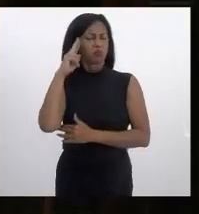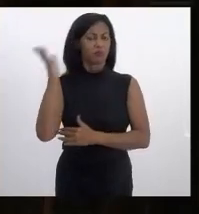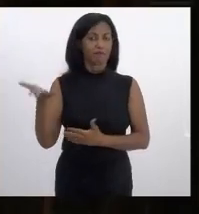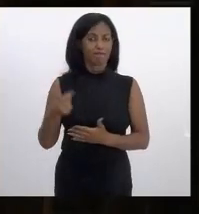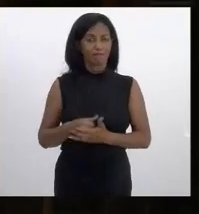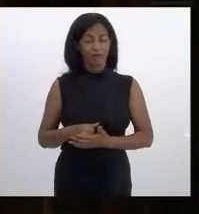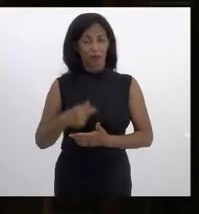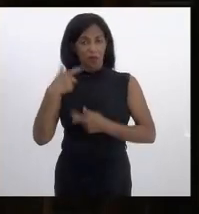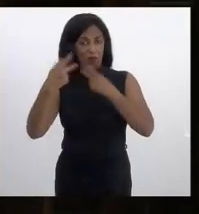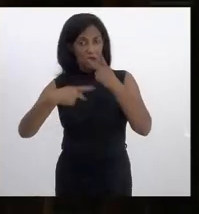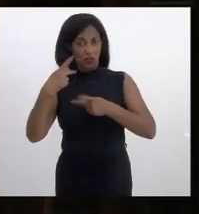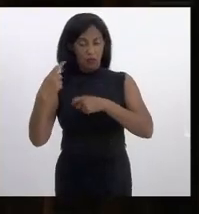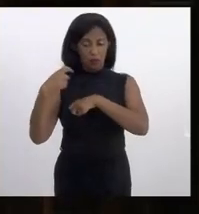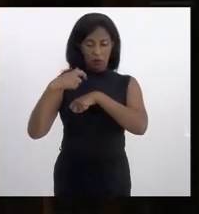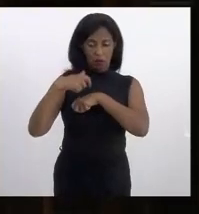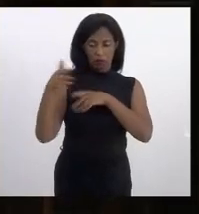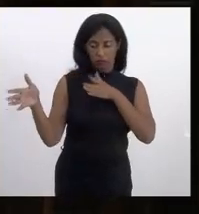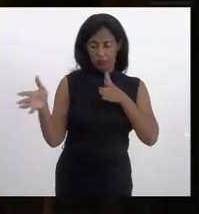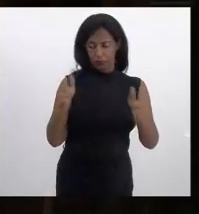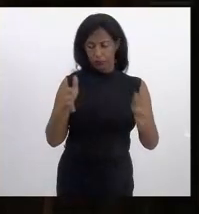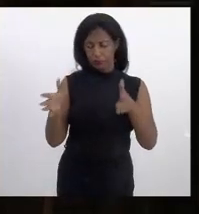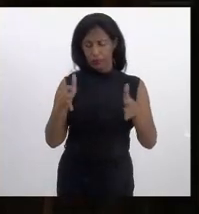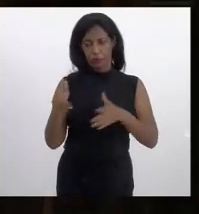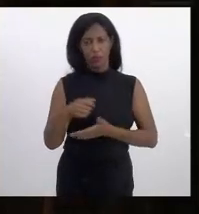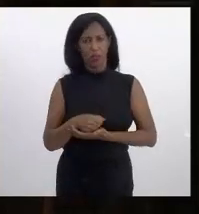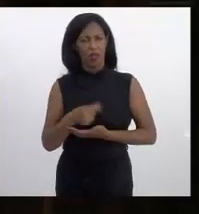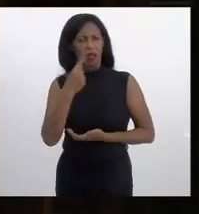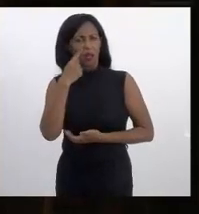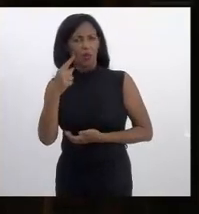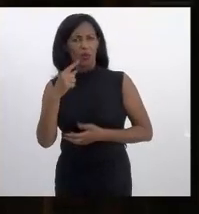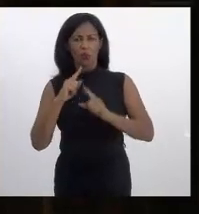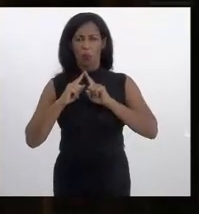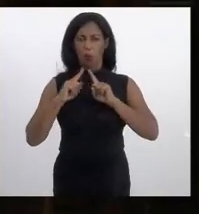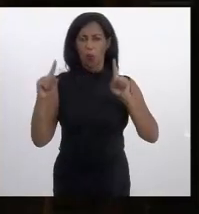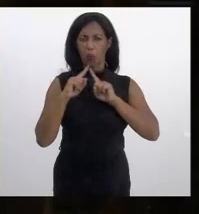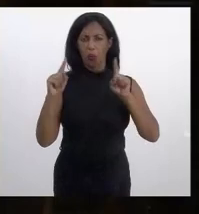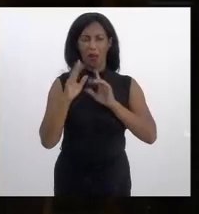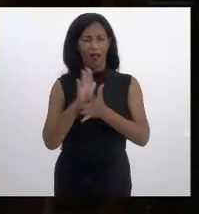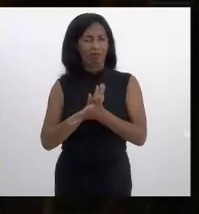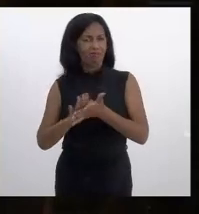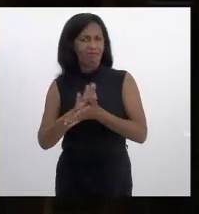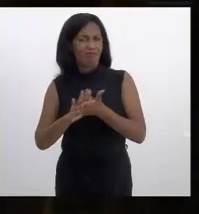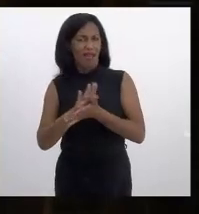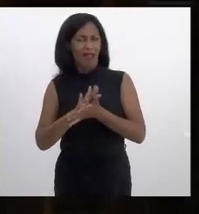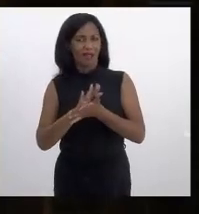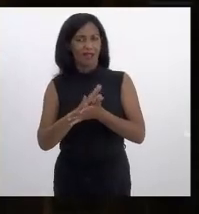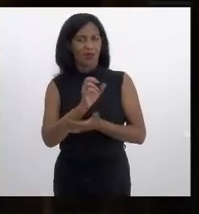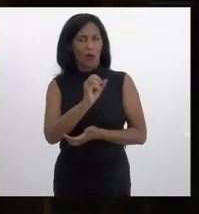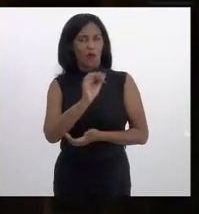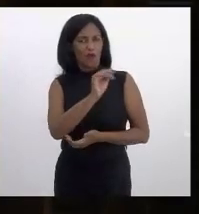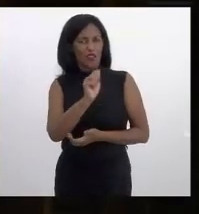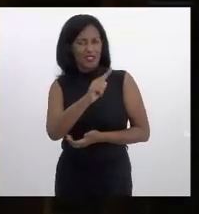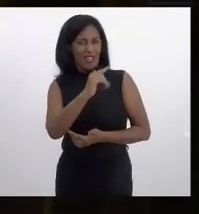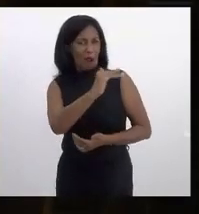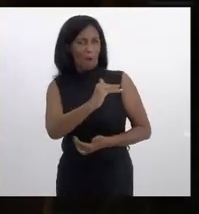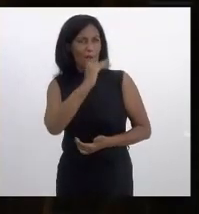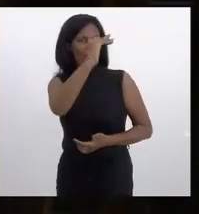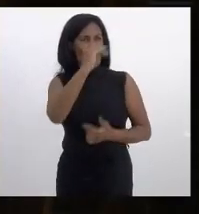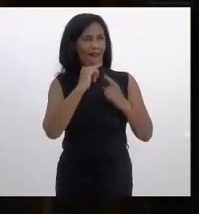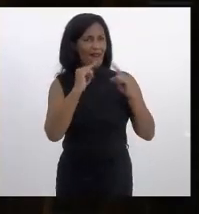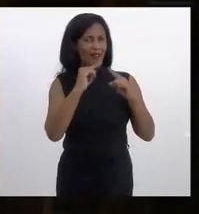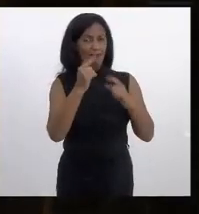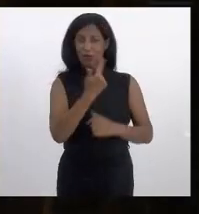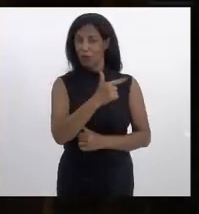nós falamos por um tempo que a gente não ouviu nenhuma reclamação de oficial sobrando a sobra essa nova reforma e eu